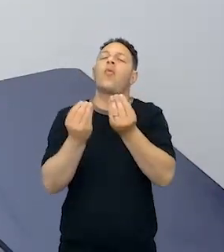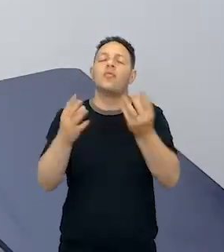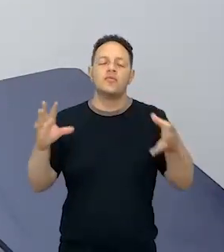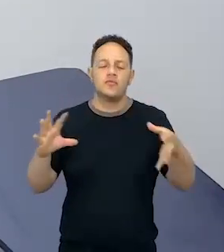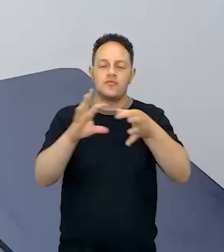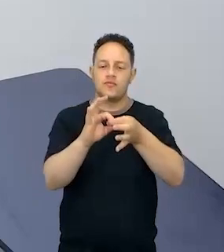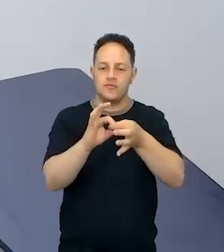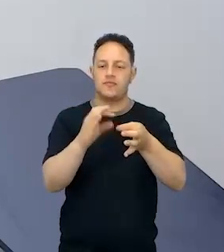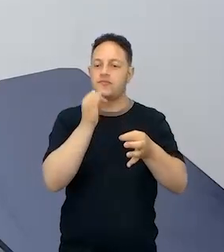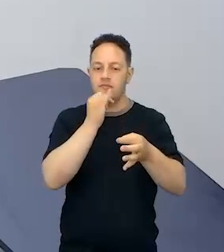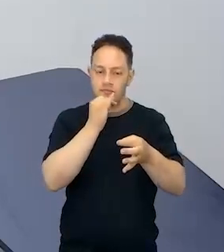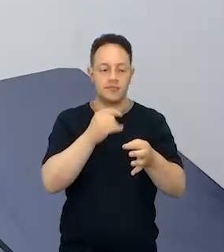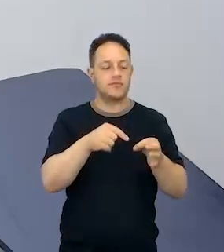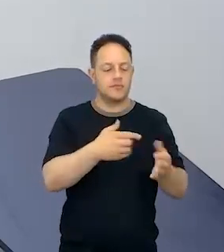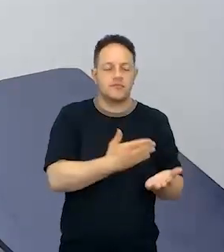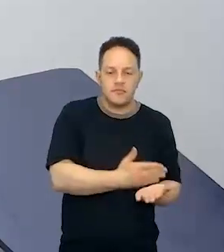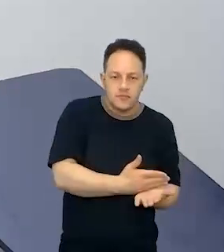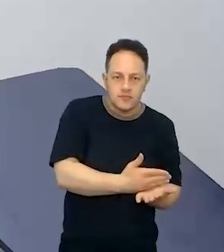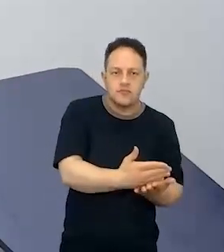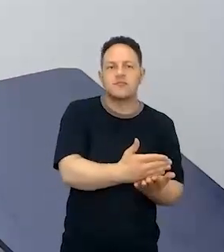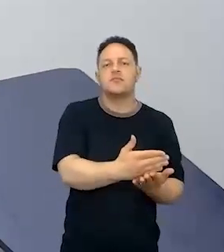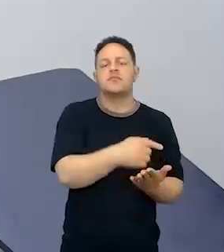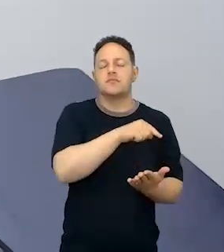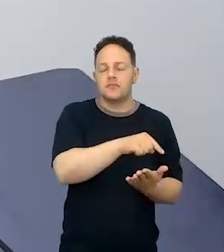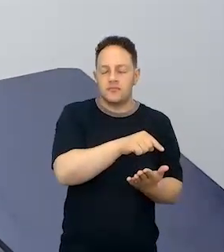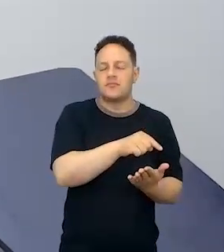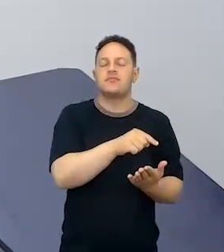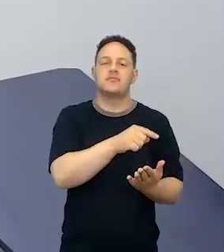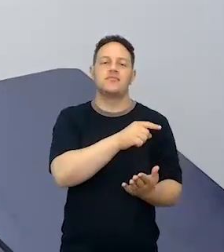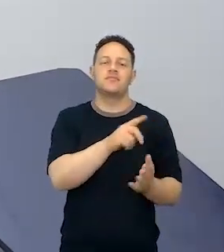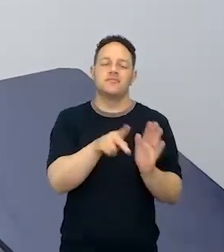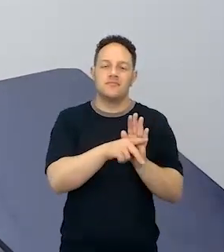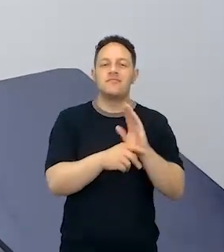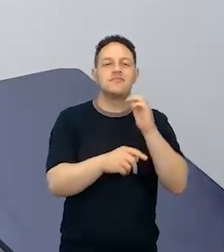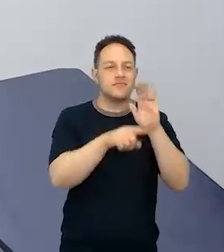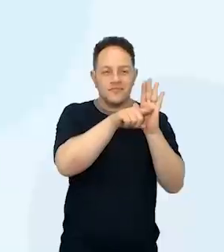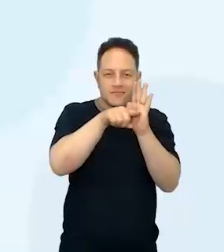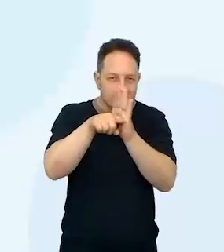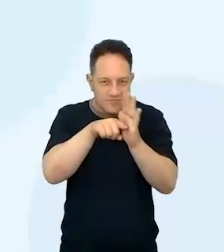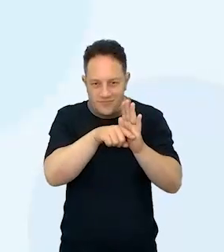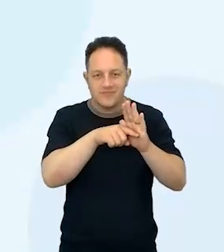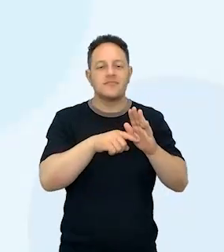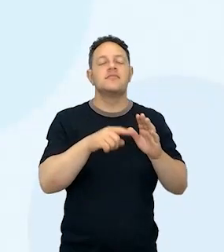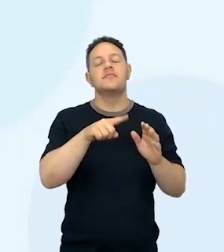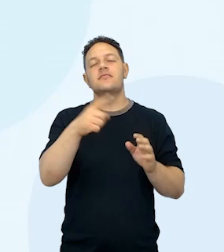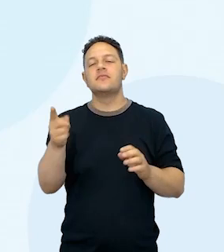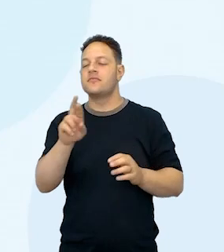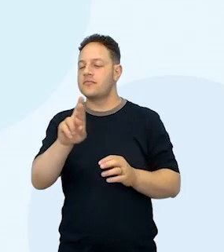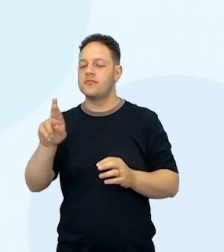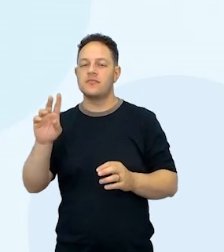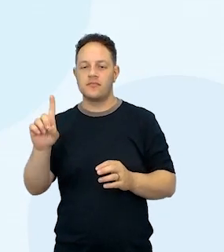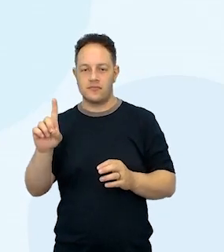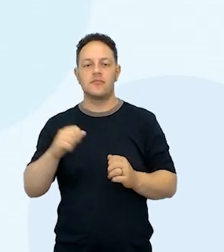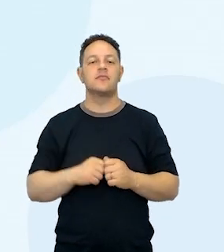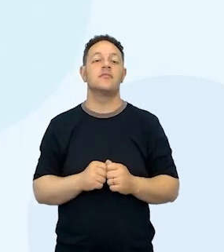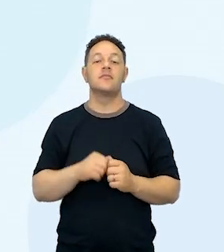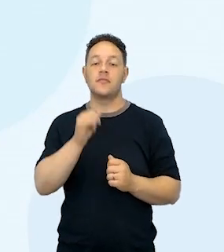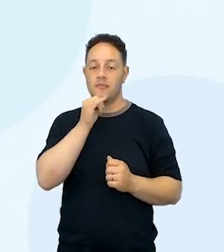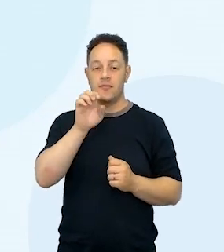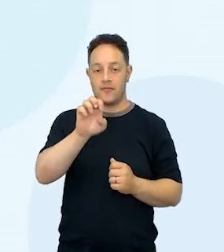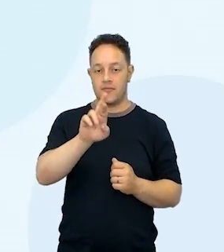né? Pré-iniciação científica e RRD. Nesse próximo slide, a gente tem um esqueminha, né? A gente entende que